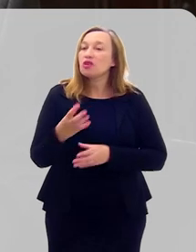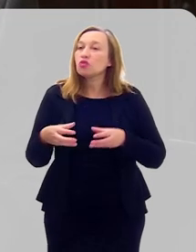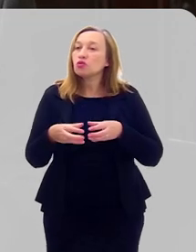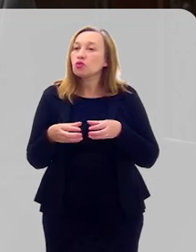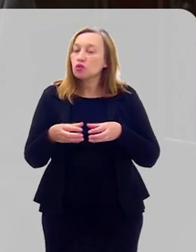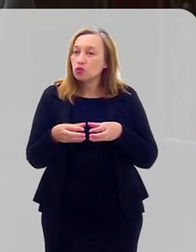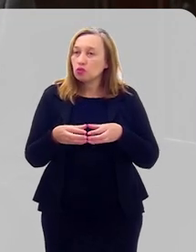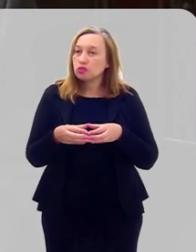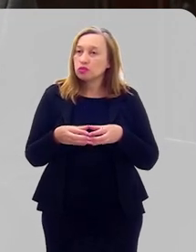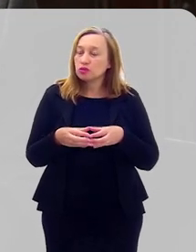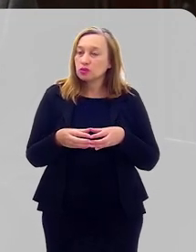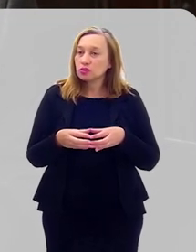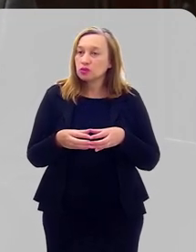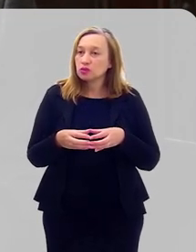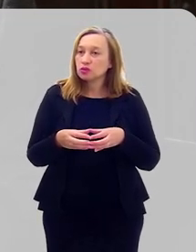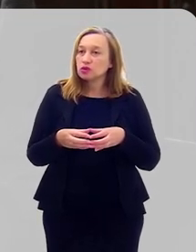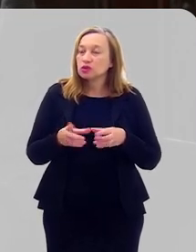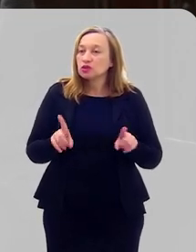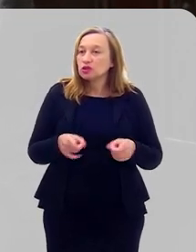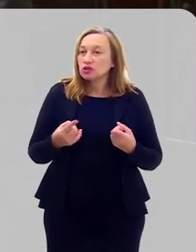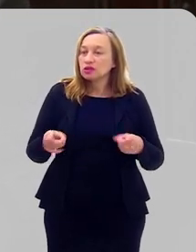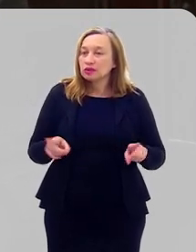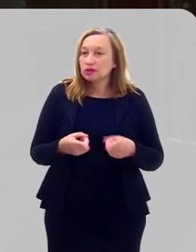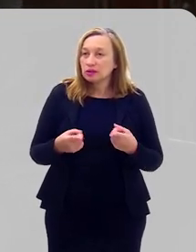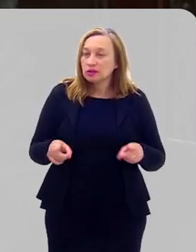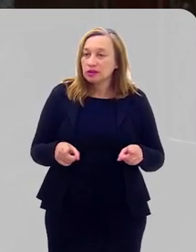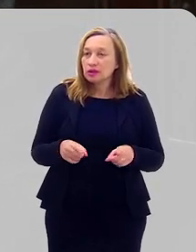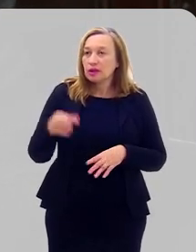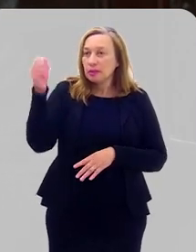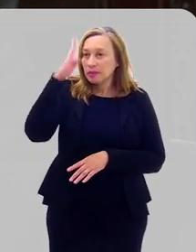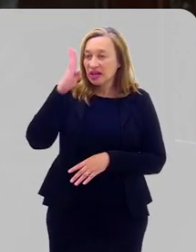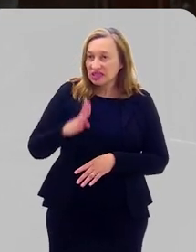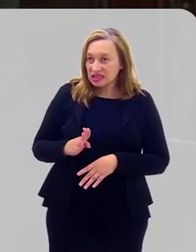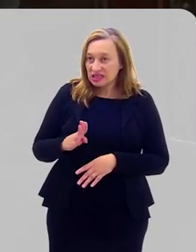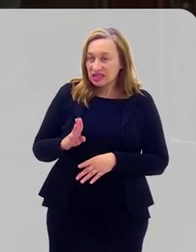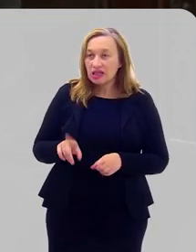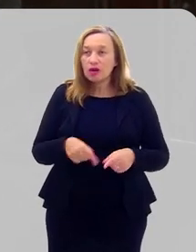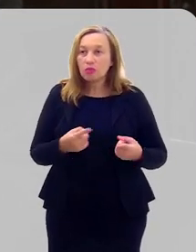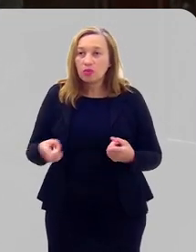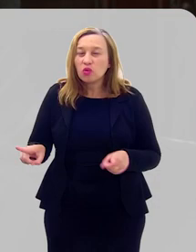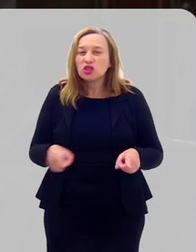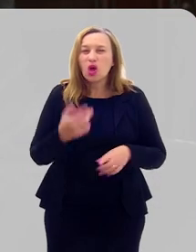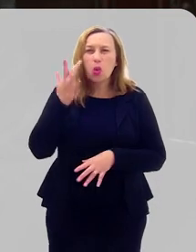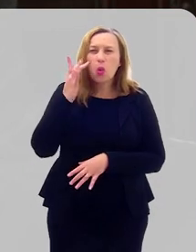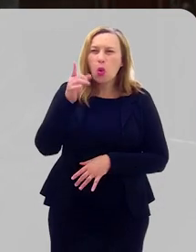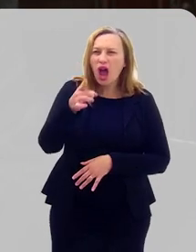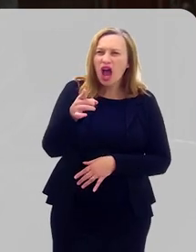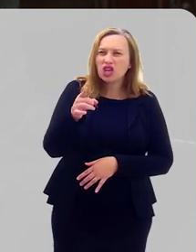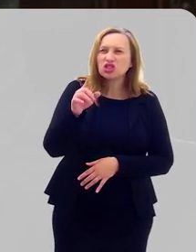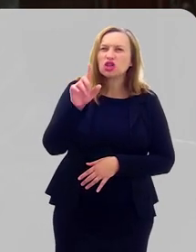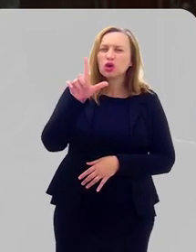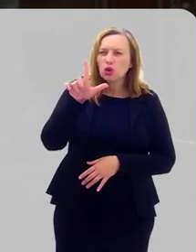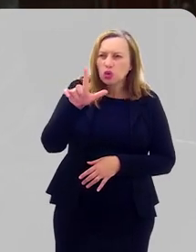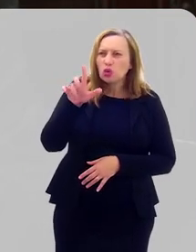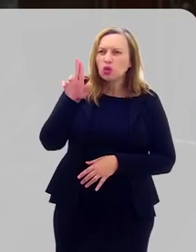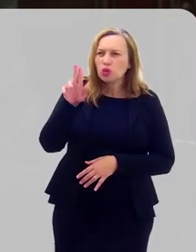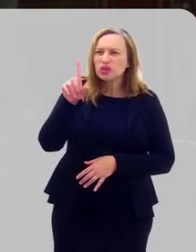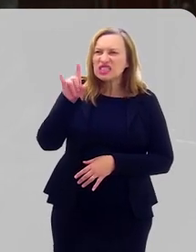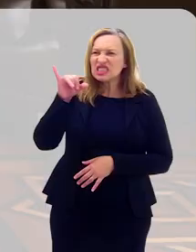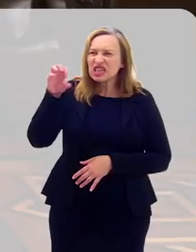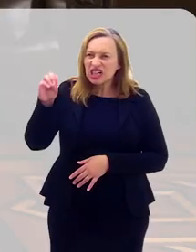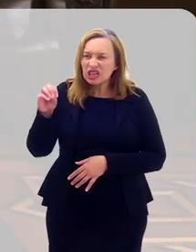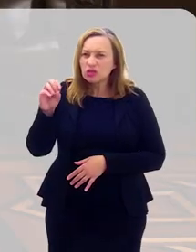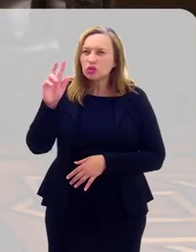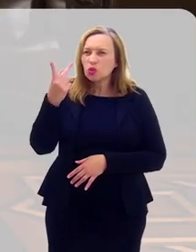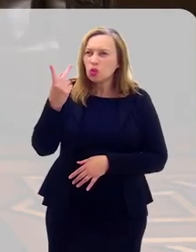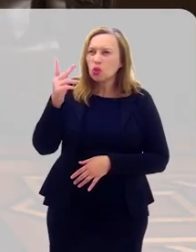montei uma banda. Montamos uma banda onde começou a Brazilian Day, que virou Brazilian Day. Sim. O Luciano Huck, se eu não me engano, Ivete